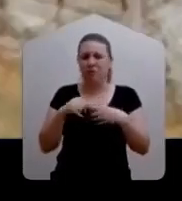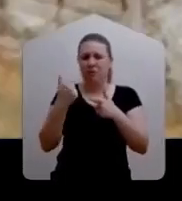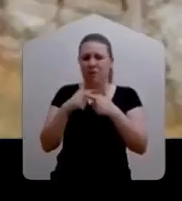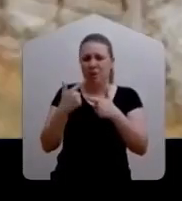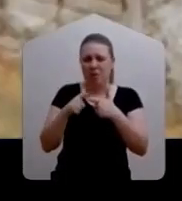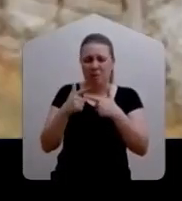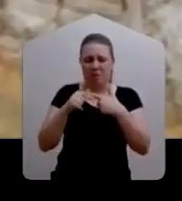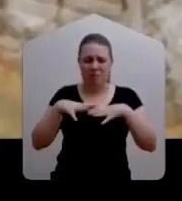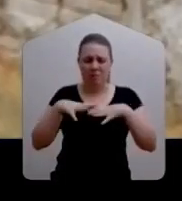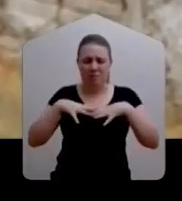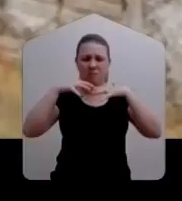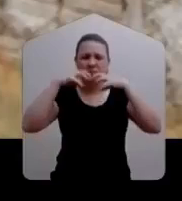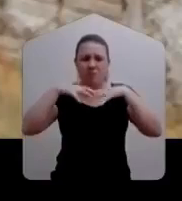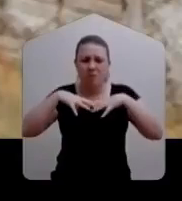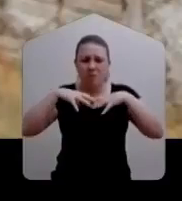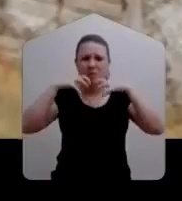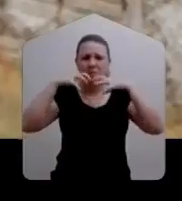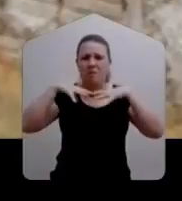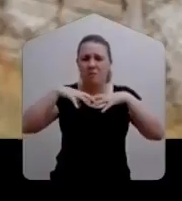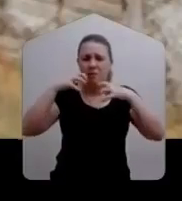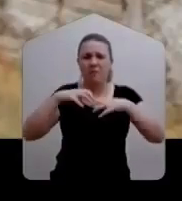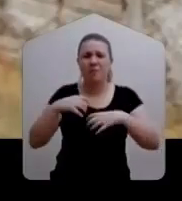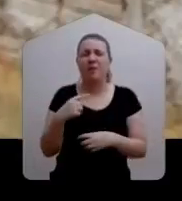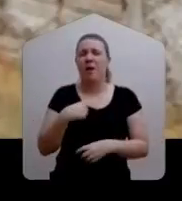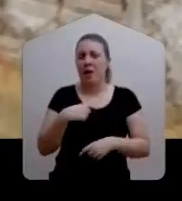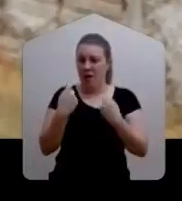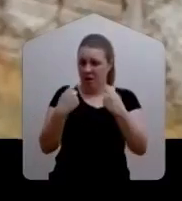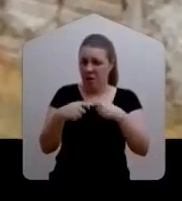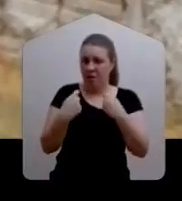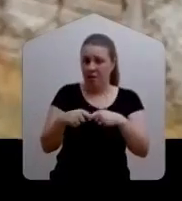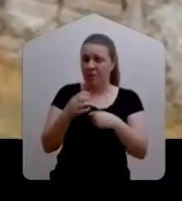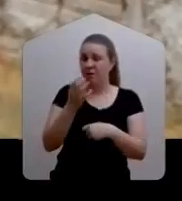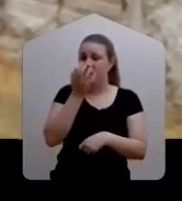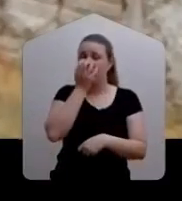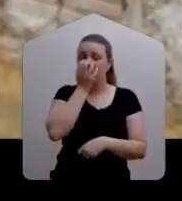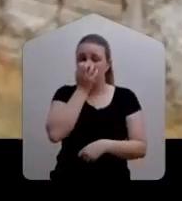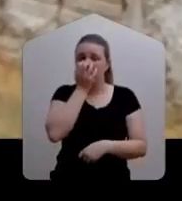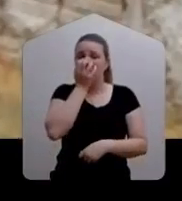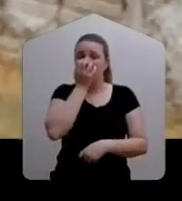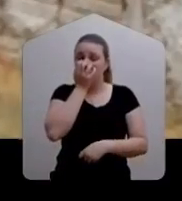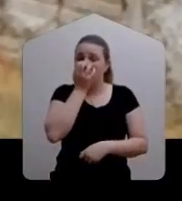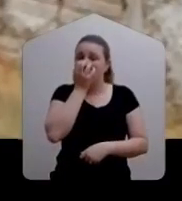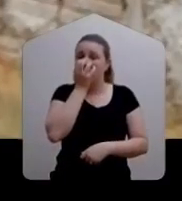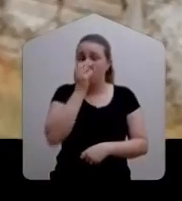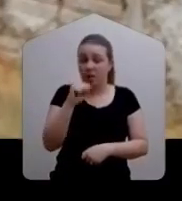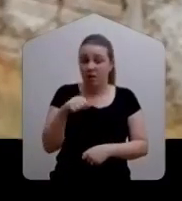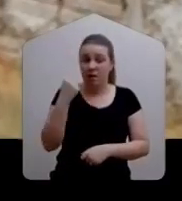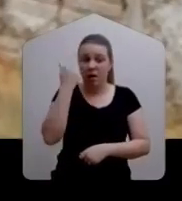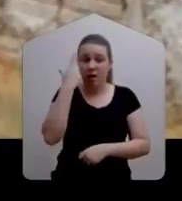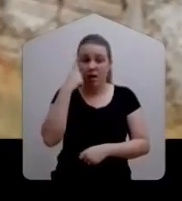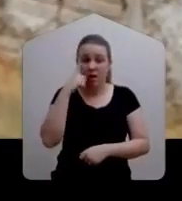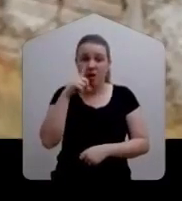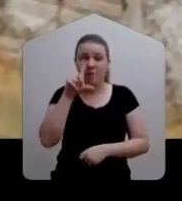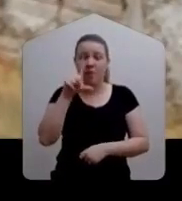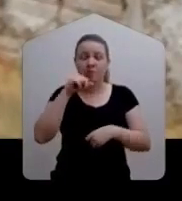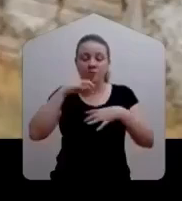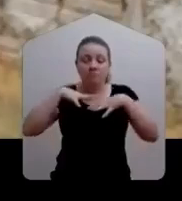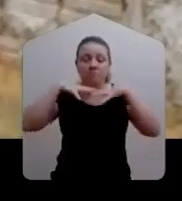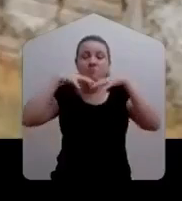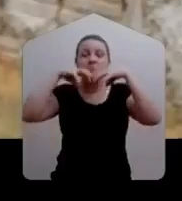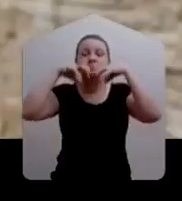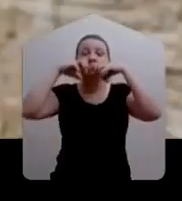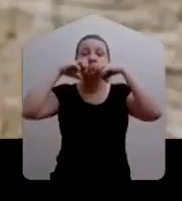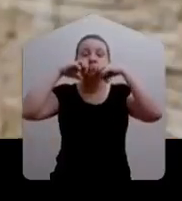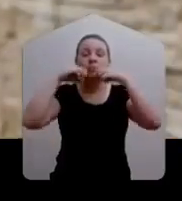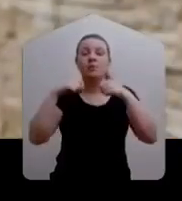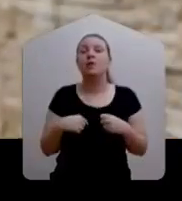asmático e o fogo, falta fogo. Eu precisei do cilindro de oxigênio para poder ajudar a